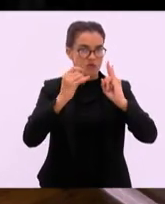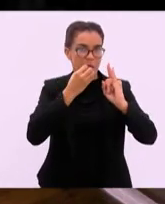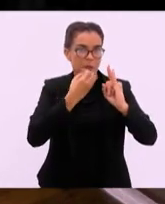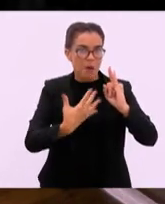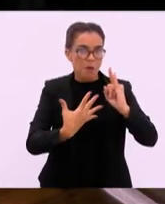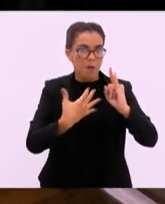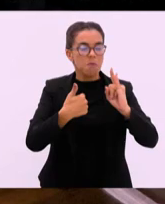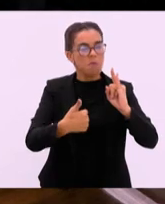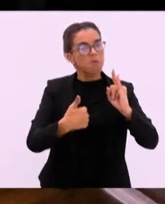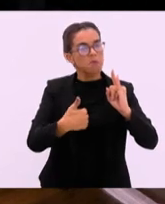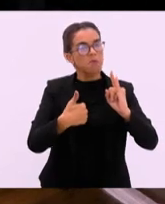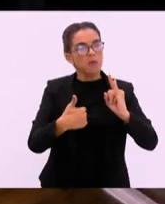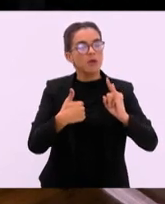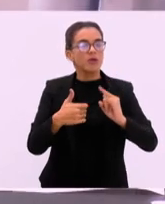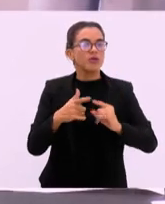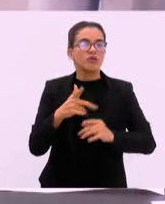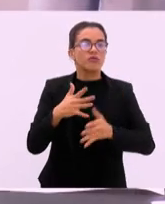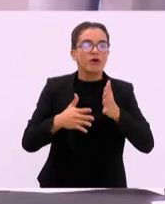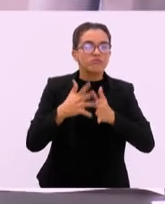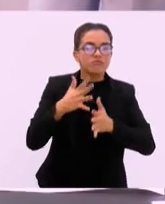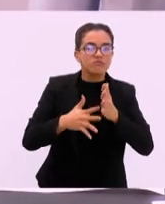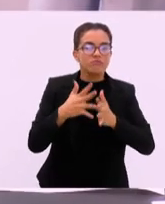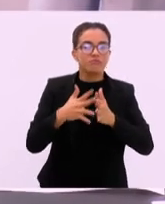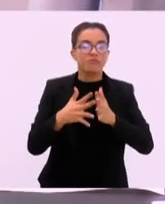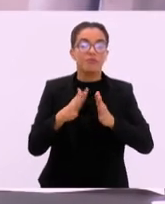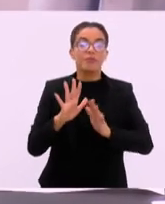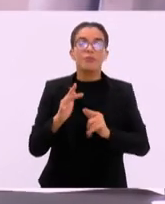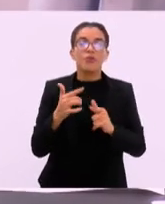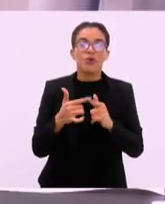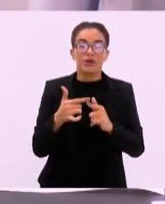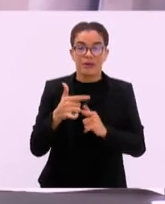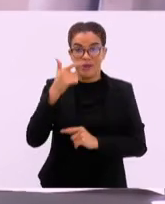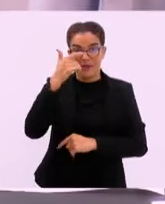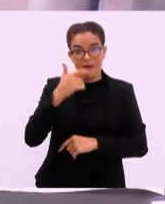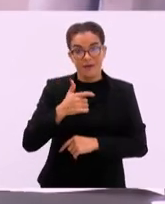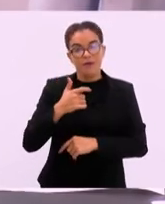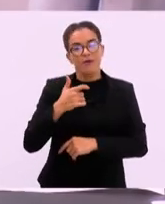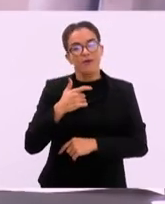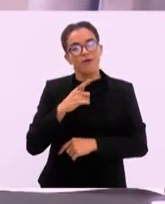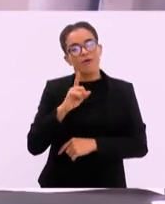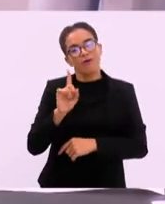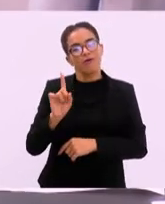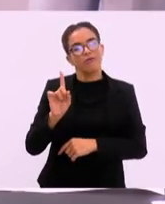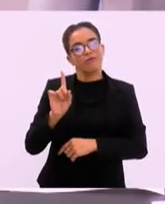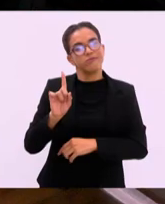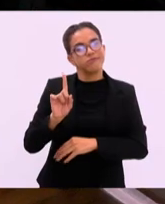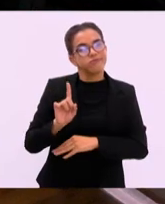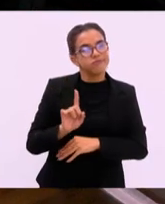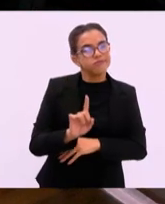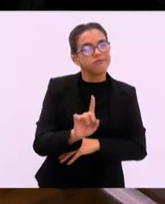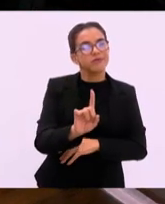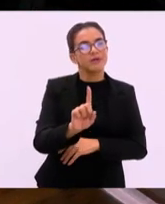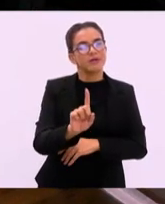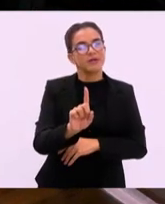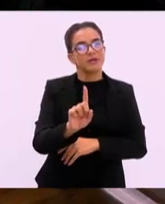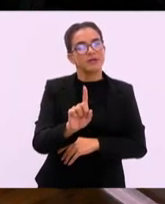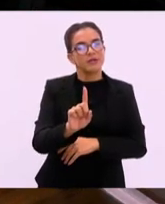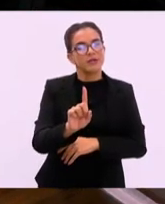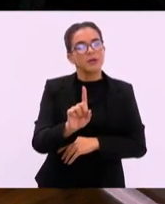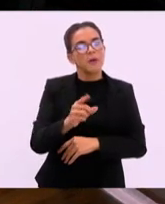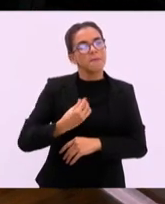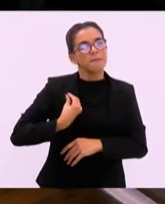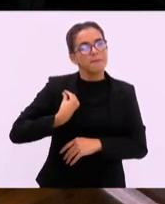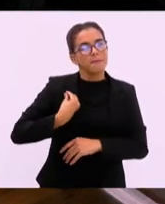implicará em qualquer tipo de gravame ou restrição imóvel que funciona. É porque eu tive, no início dessa legislatura, participei